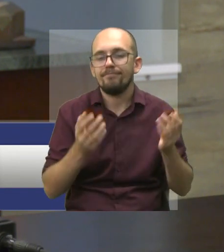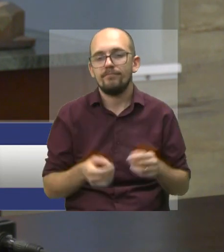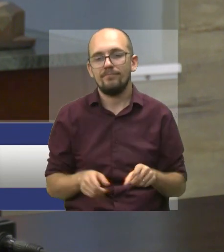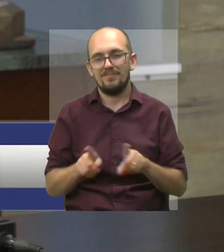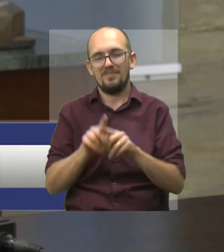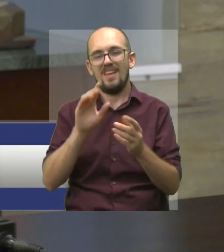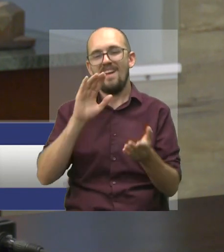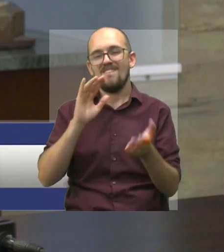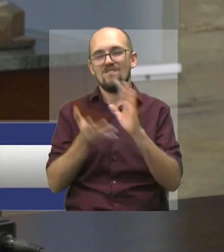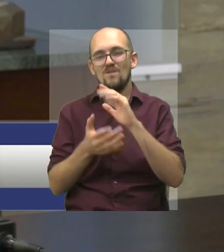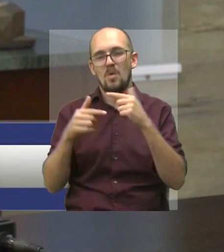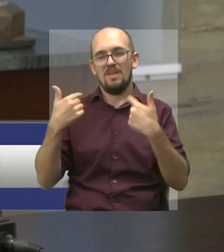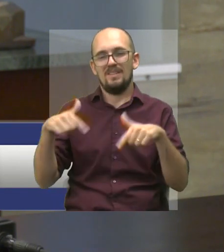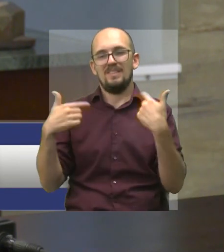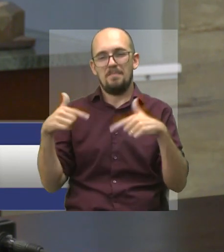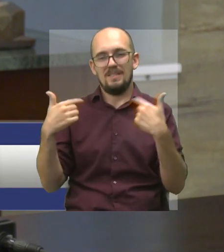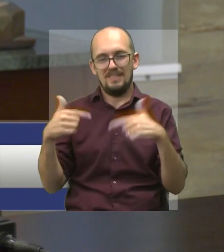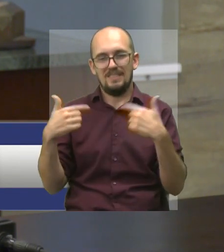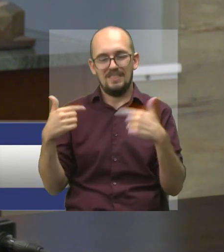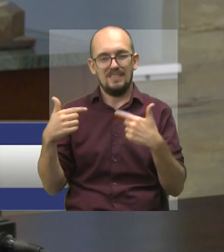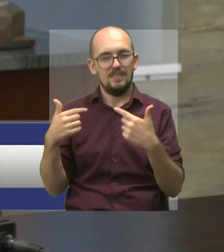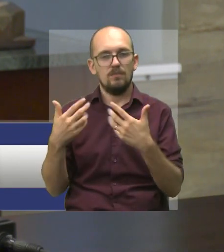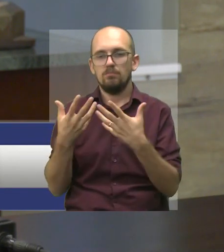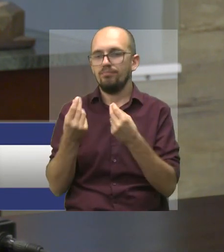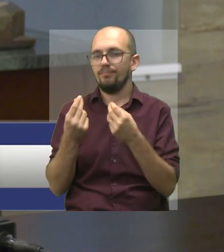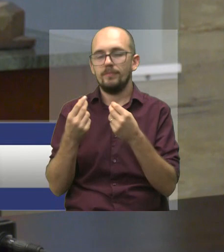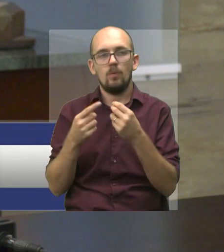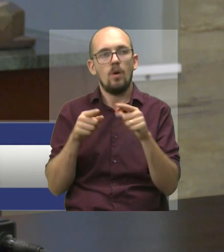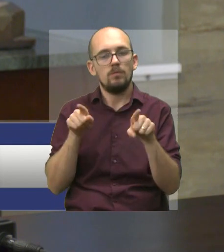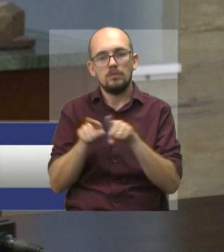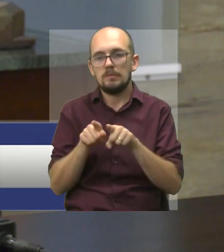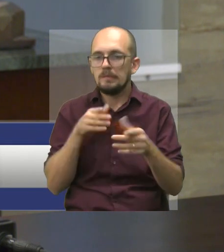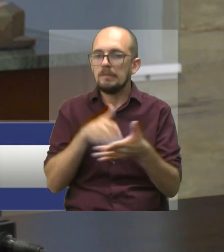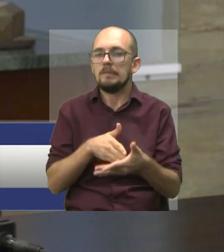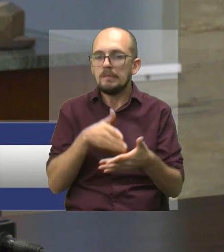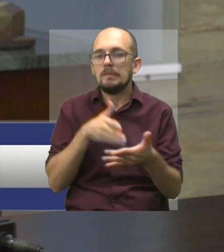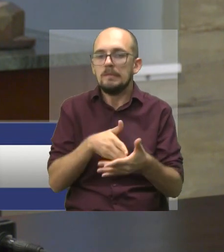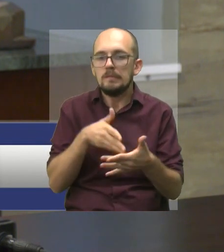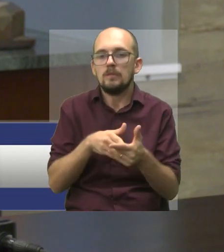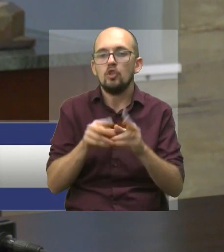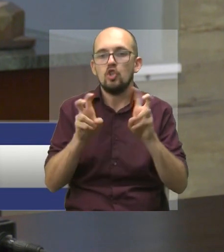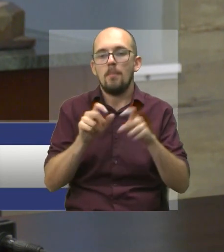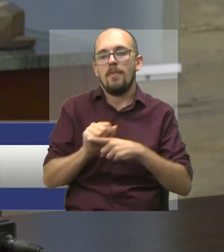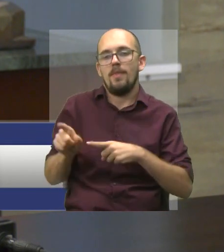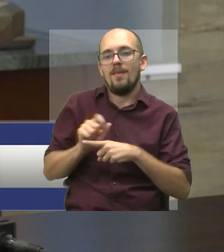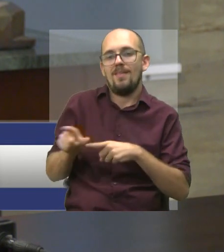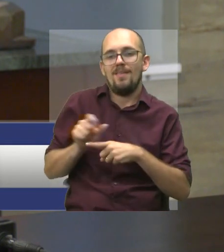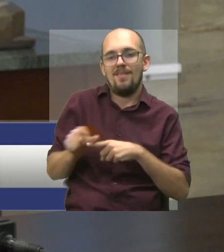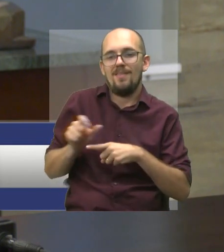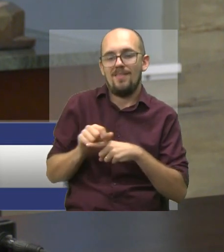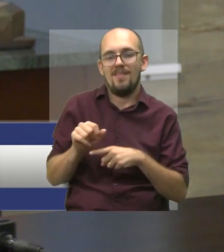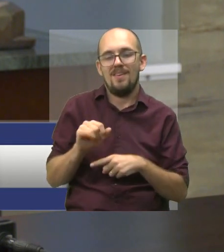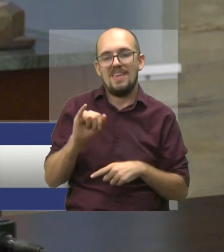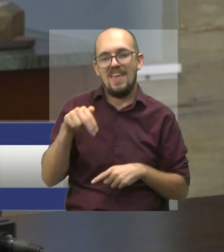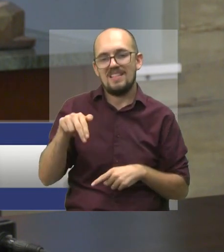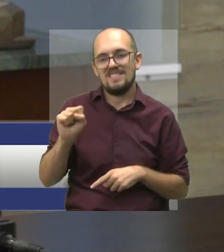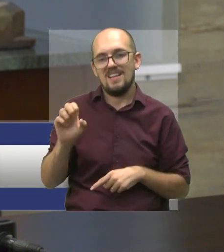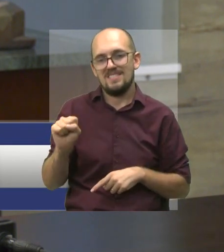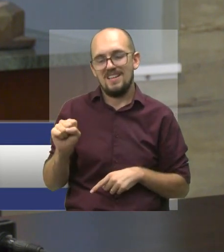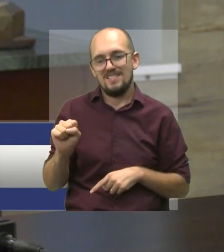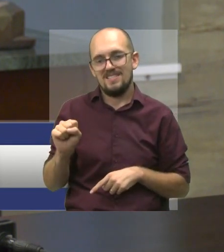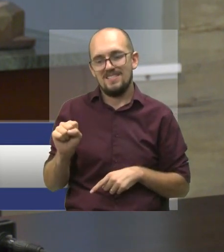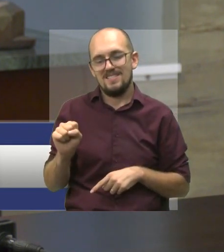também, criou-se uma série de dificuldades de contribuição para a Previdência. Então, realmente, eu acho